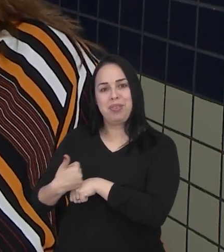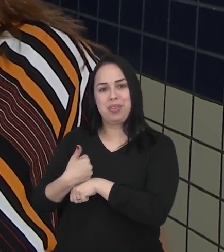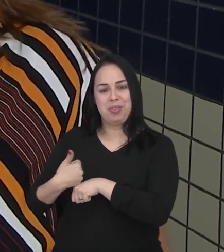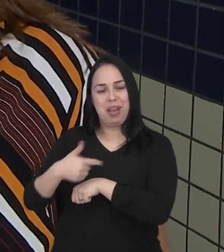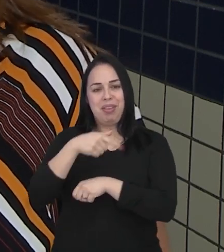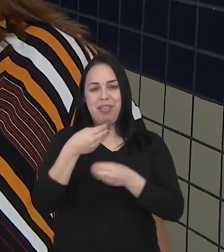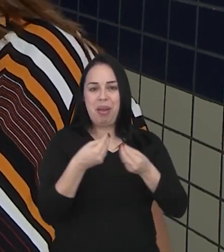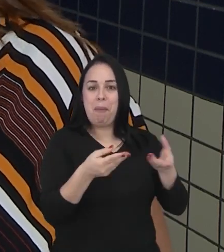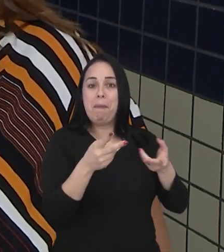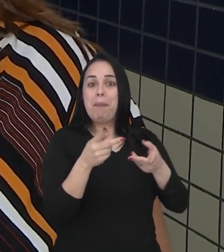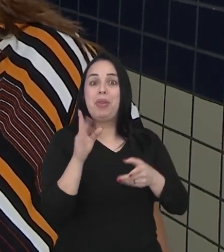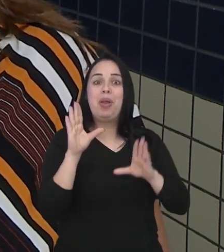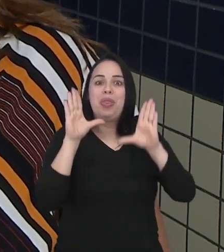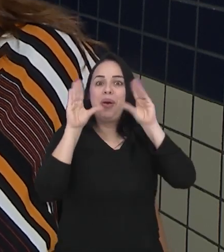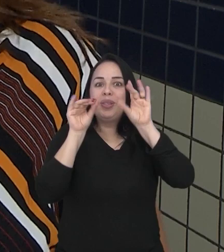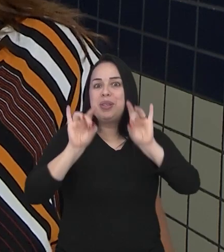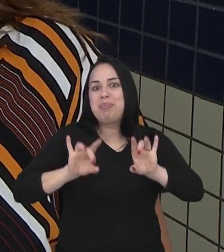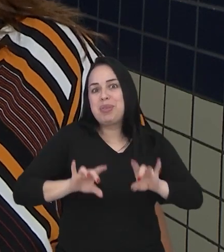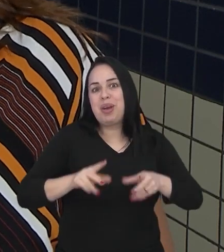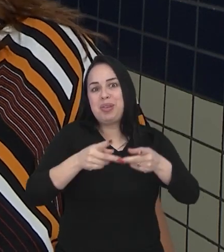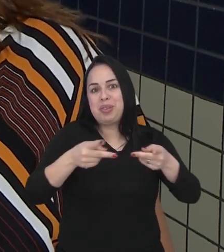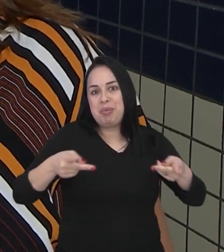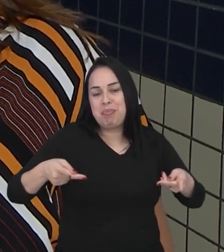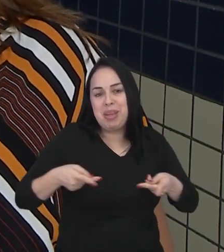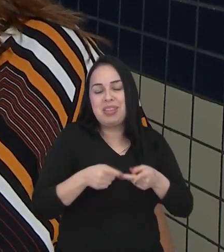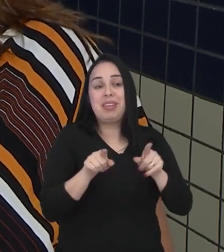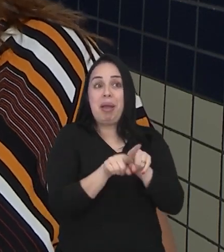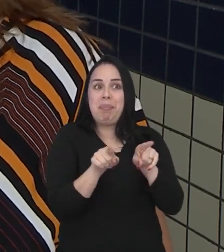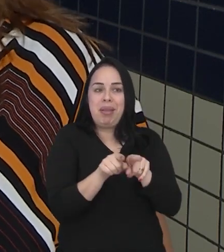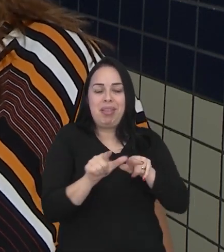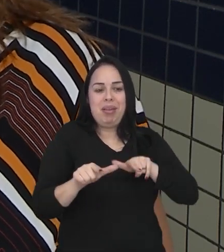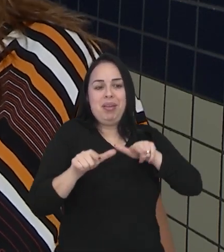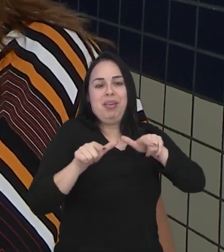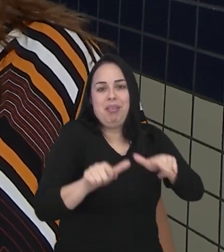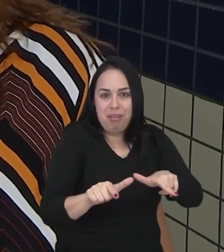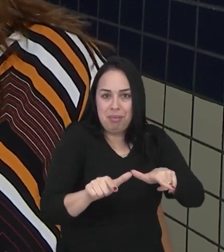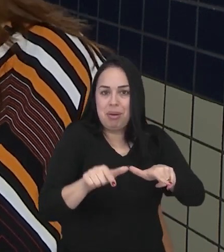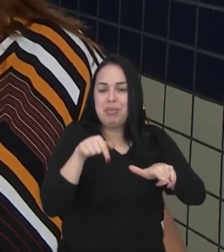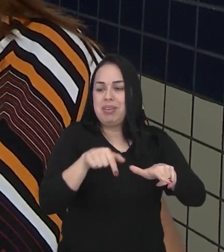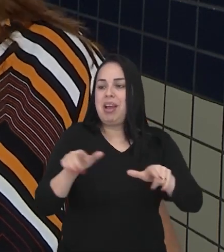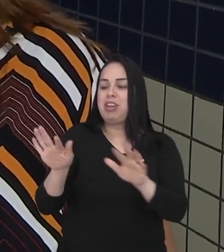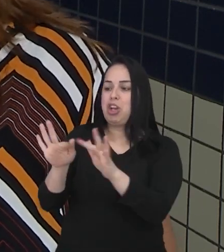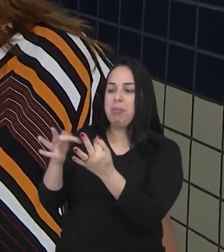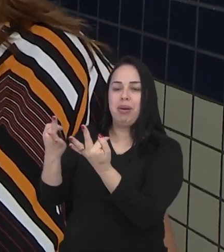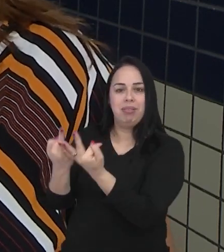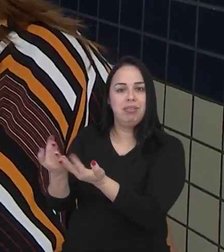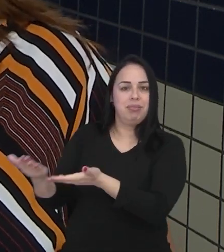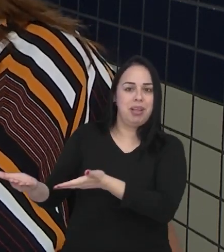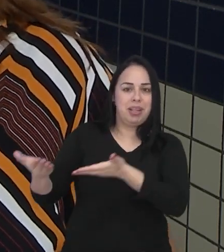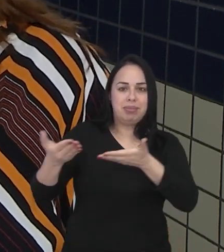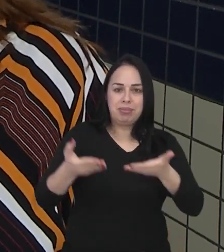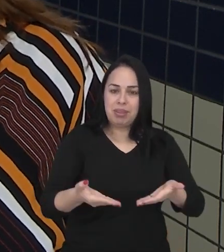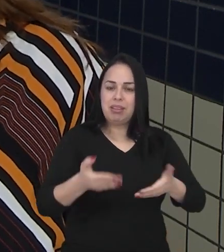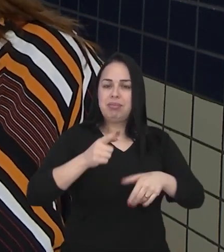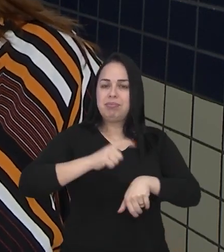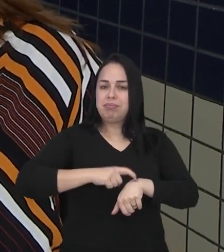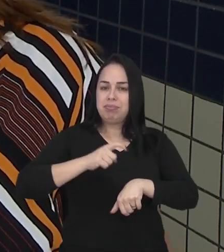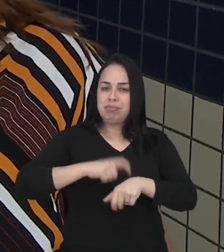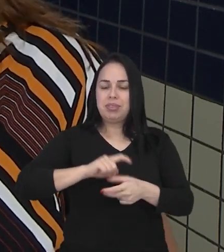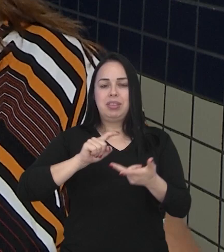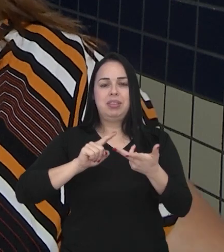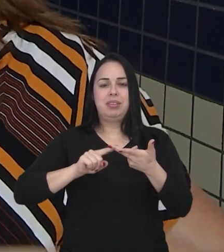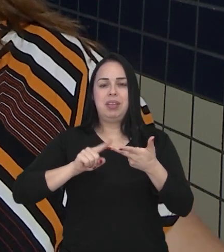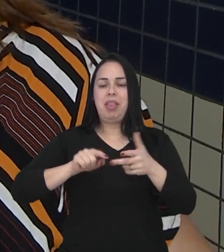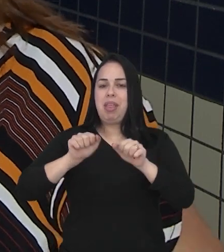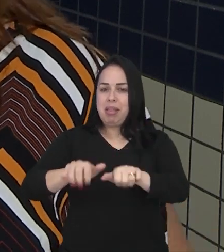promoveu dia de pizza com os campeões, certificado simbólico, convidando as famílias para que viessem participar nesse